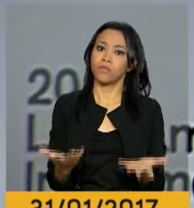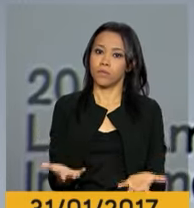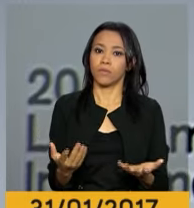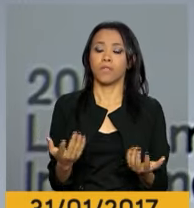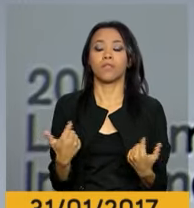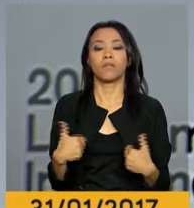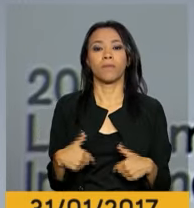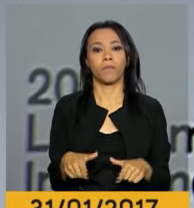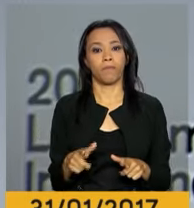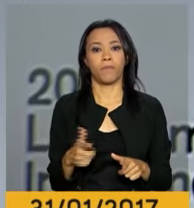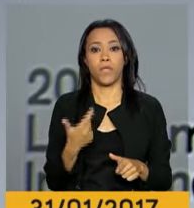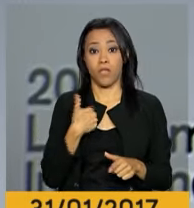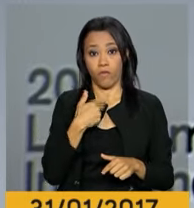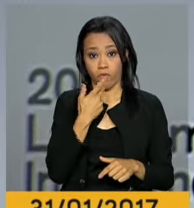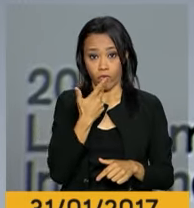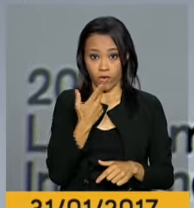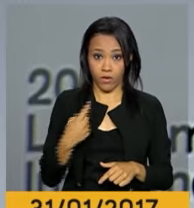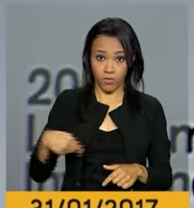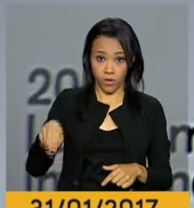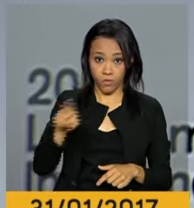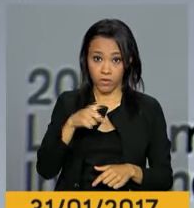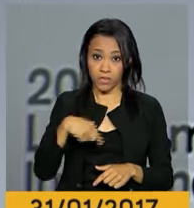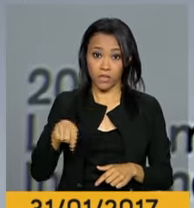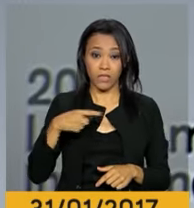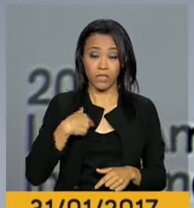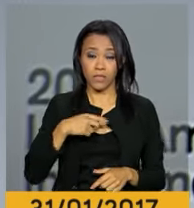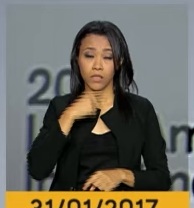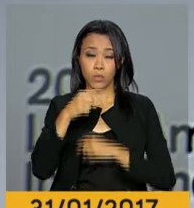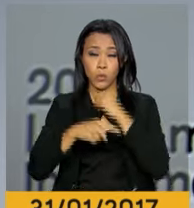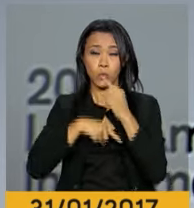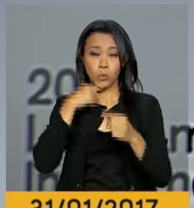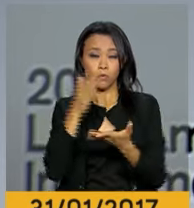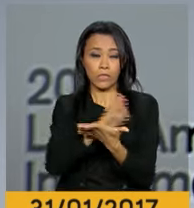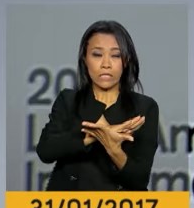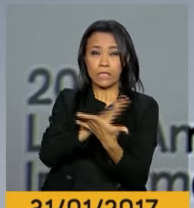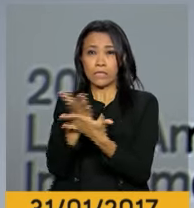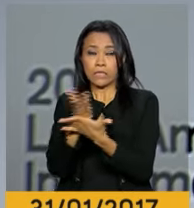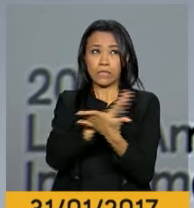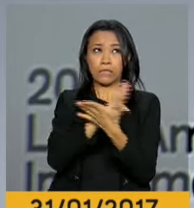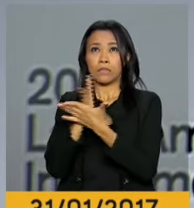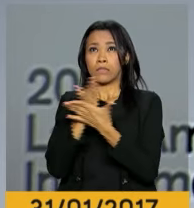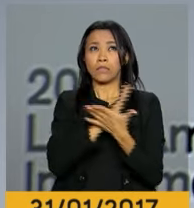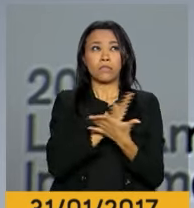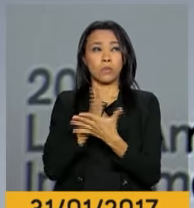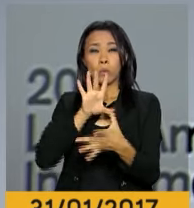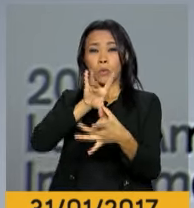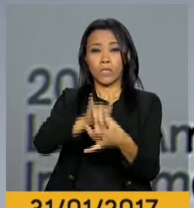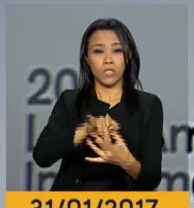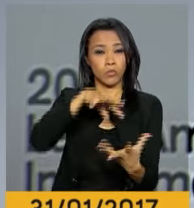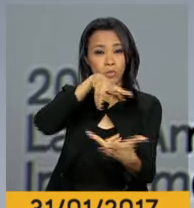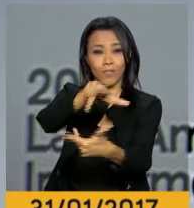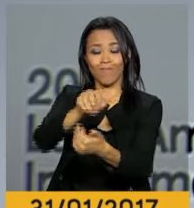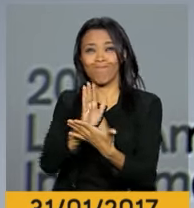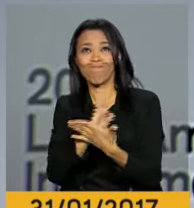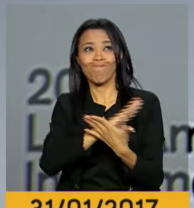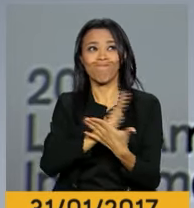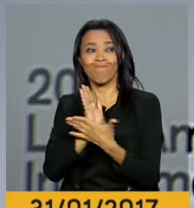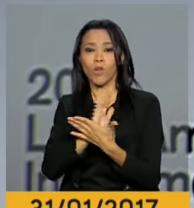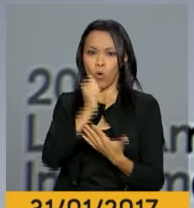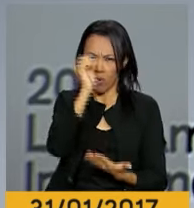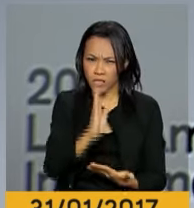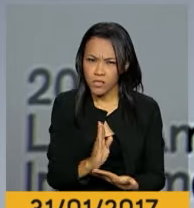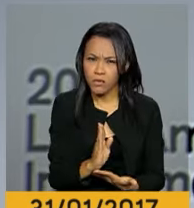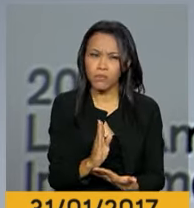eu digo aos senhores diante de incertezas na cena internacional o Brasil afirma-se como um